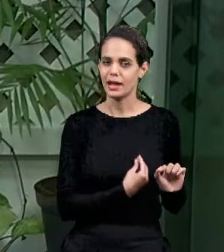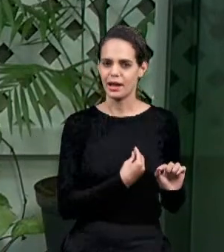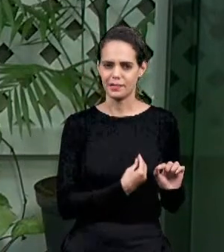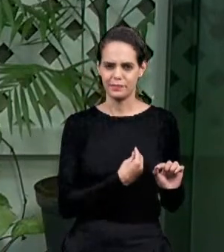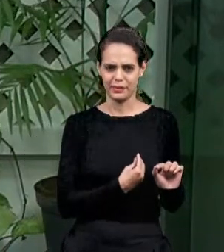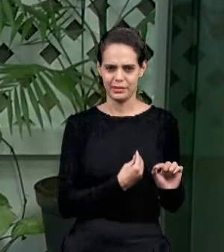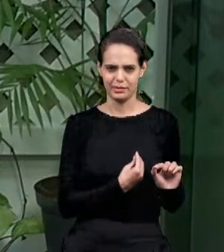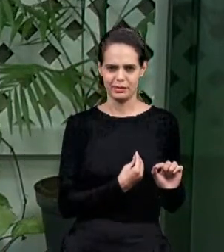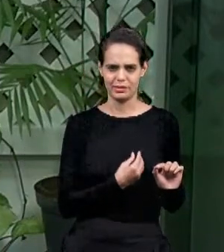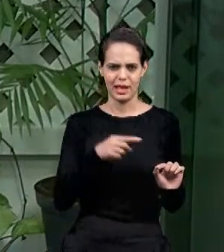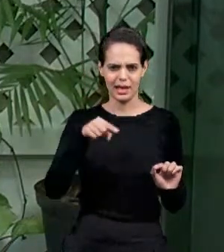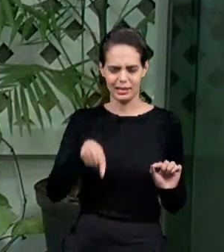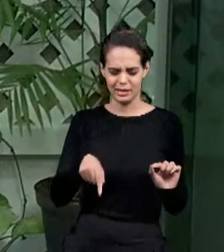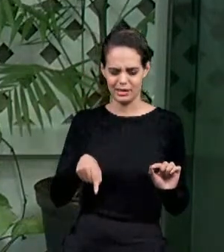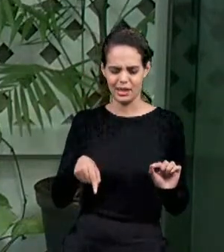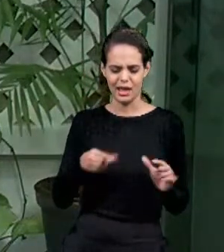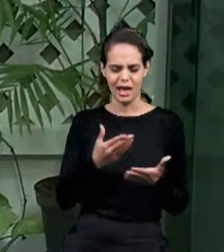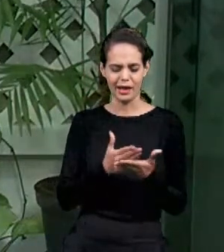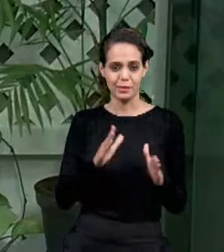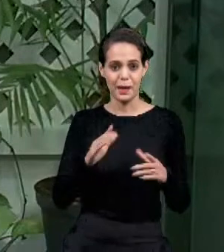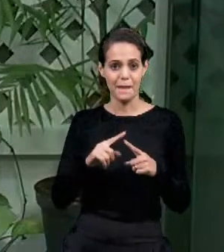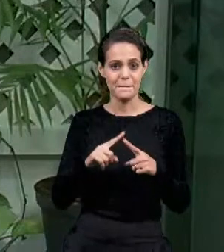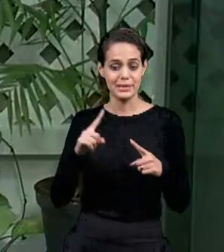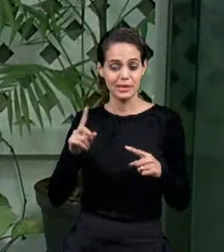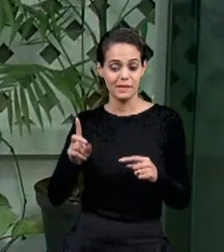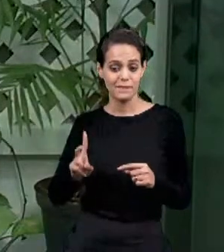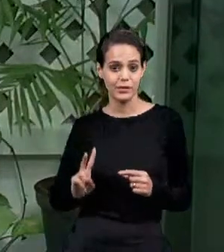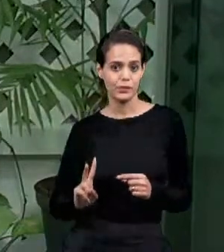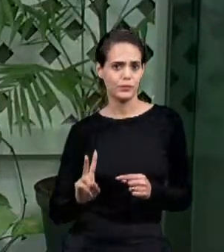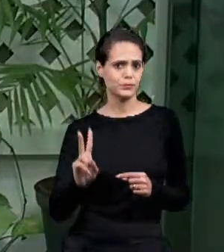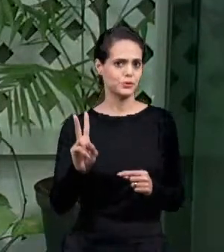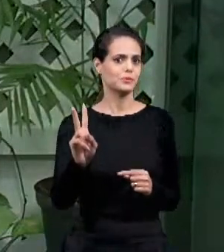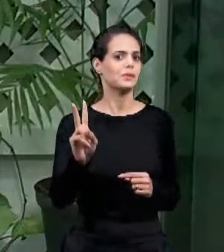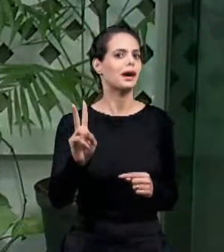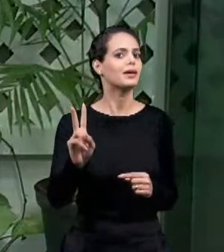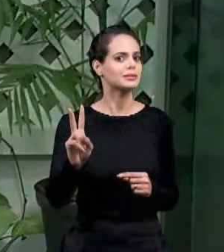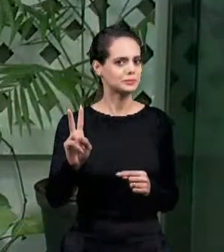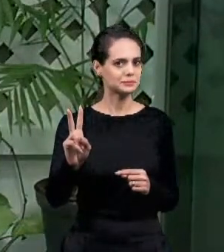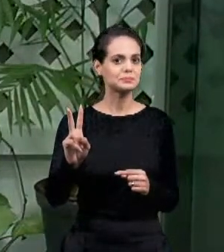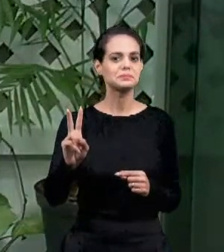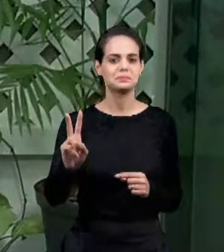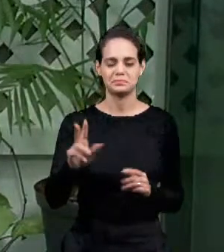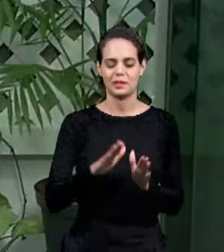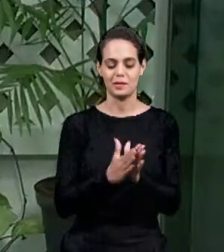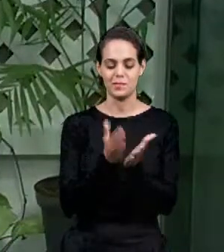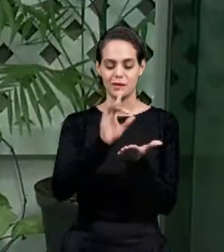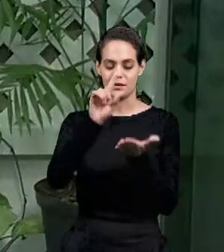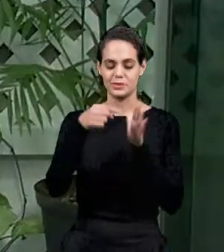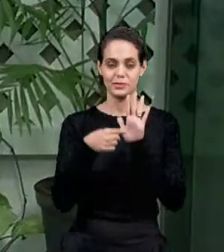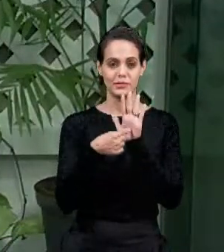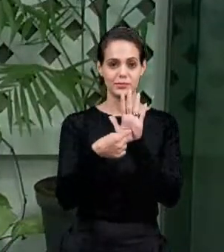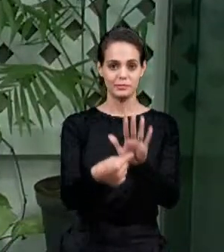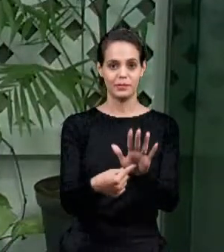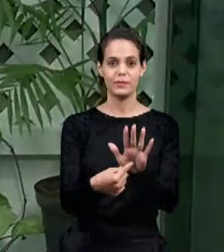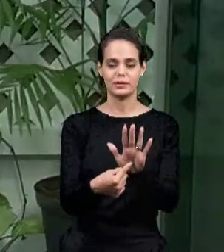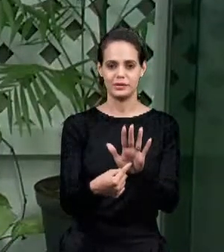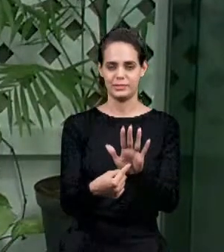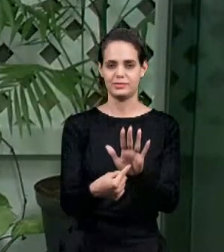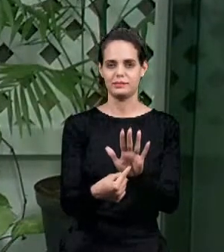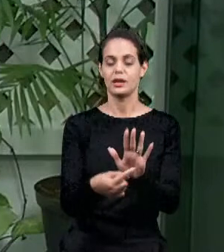aqui. E desde cedo, desde logo, a palavra de Deus nos mostra que